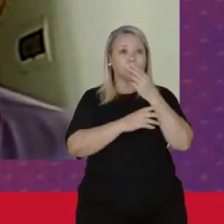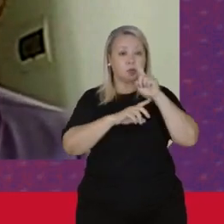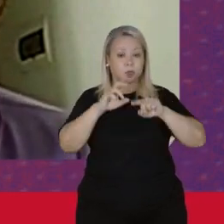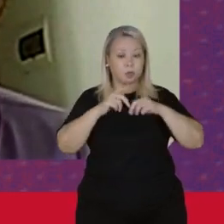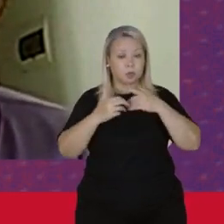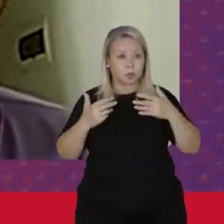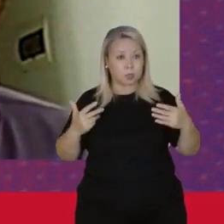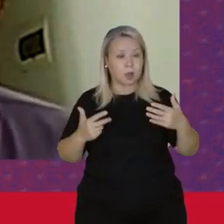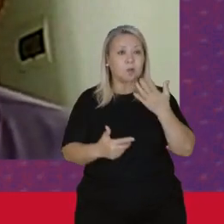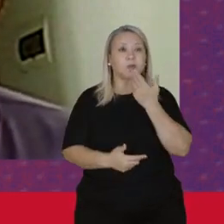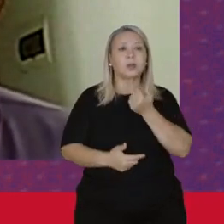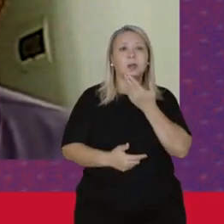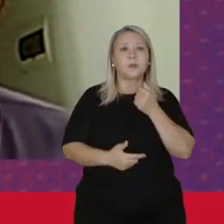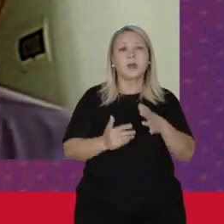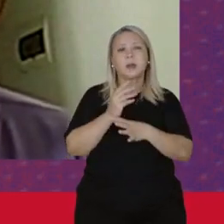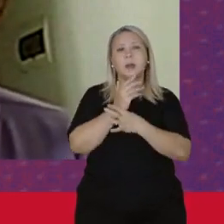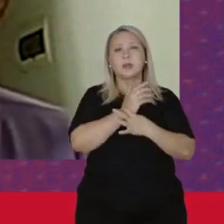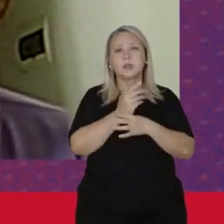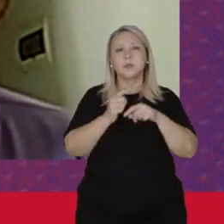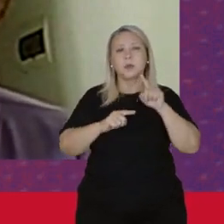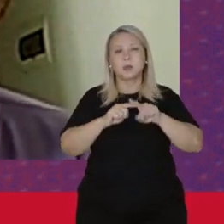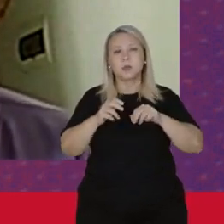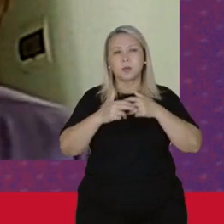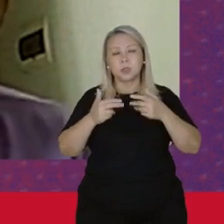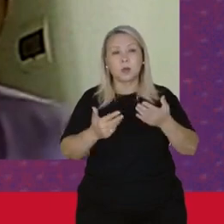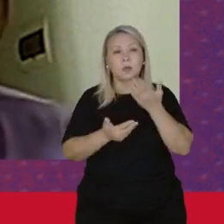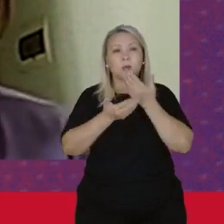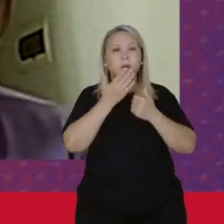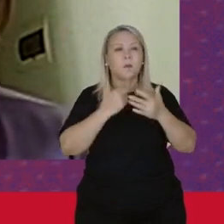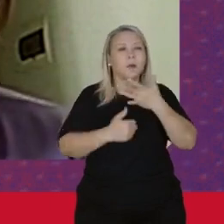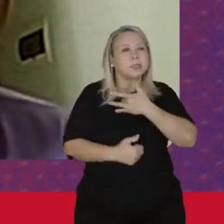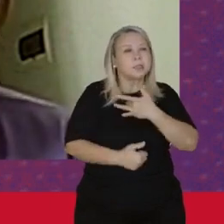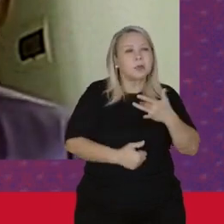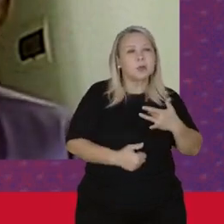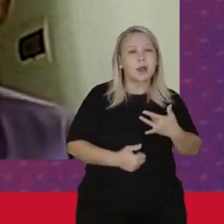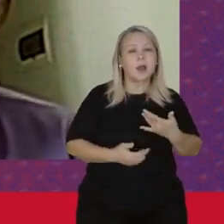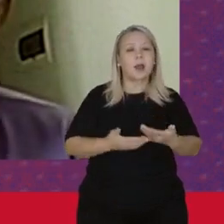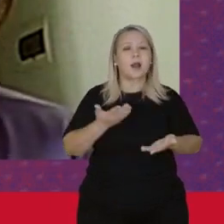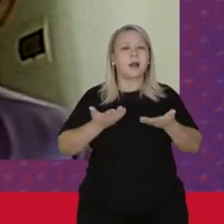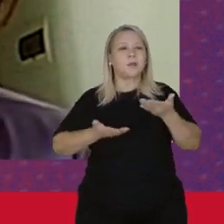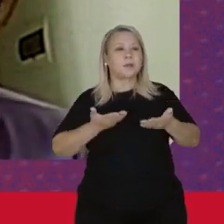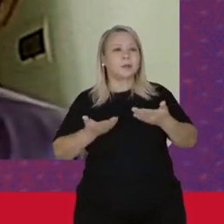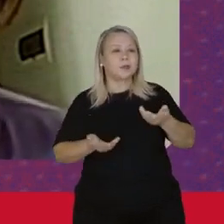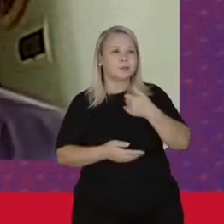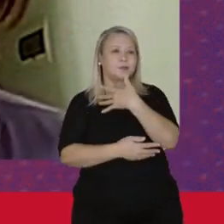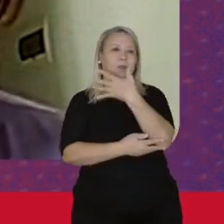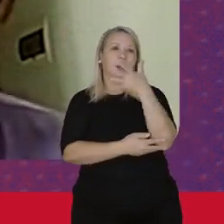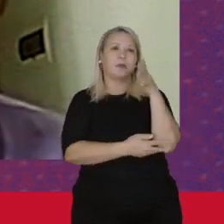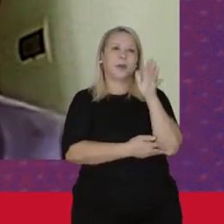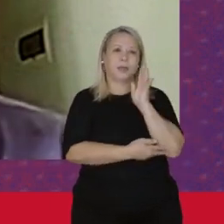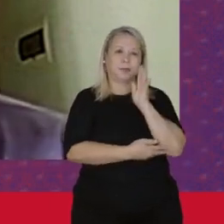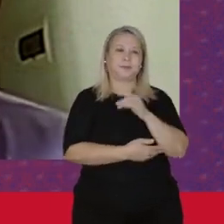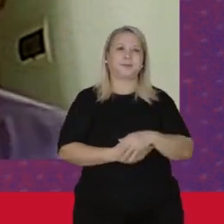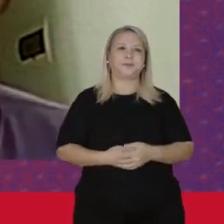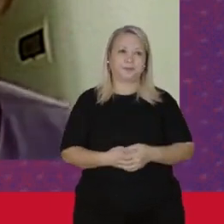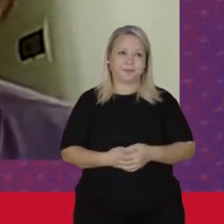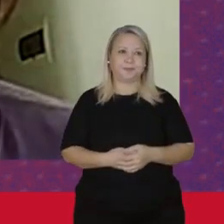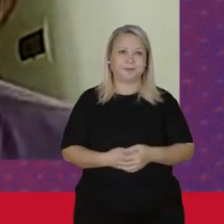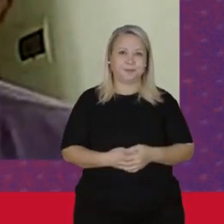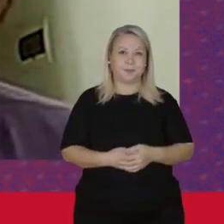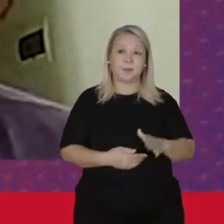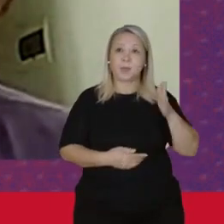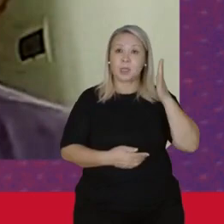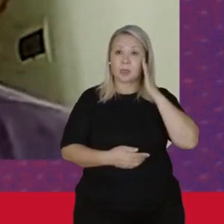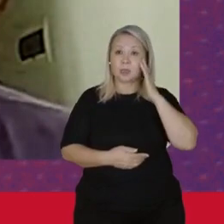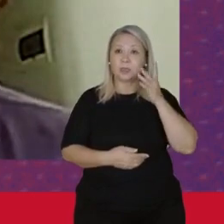alimentos e garantir também uma produção de alimentos saudável e em harmonia com o meio ambiente, né. Eu sei